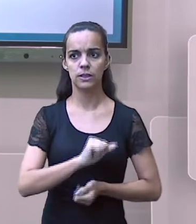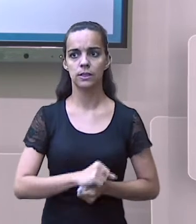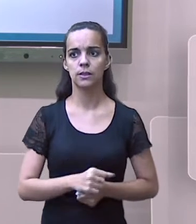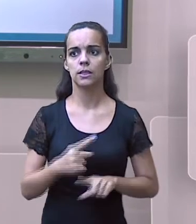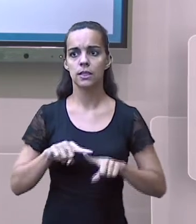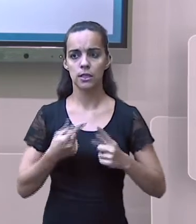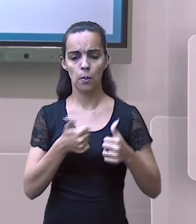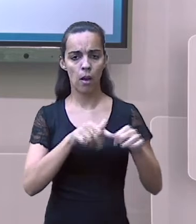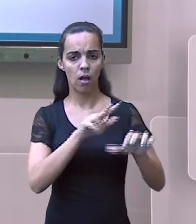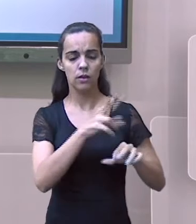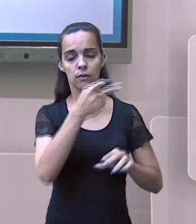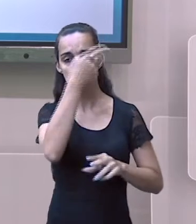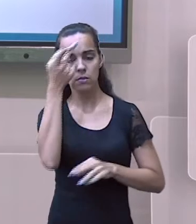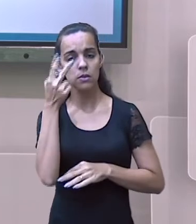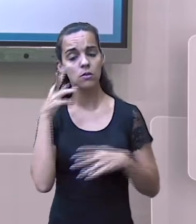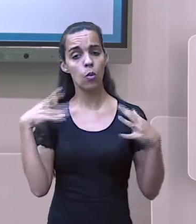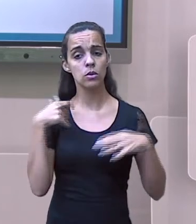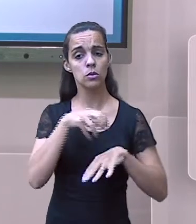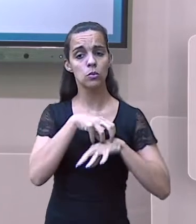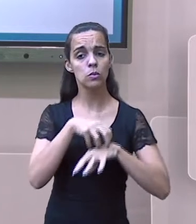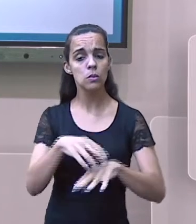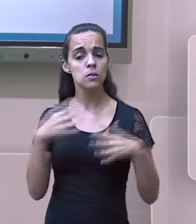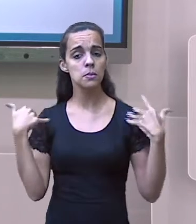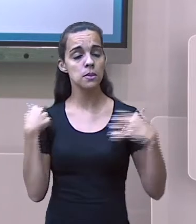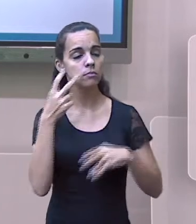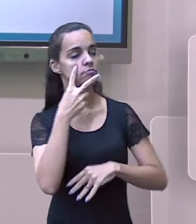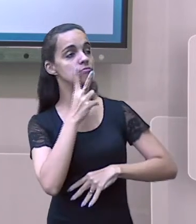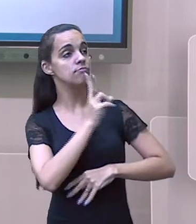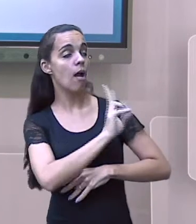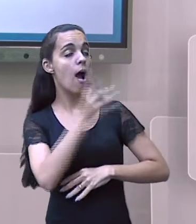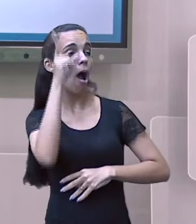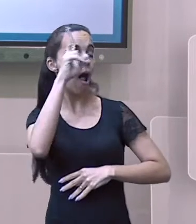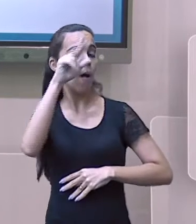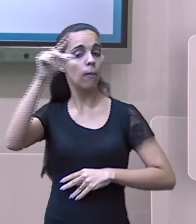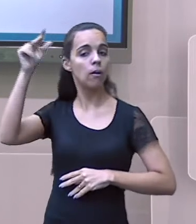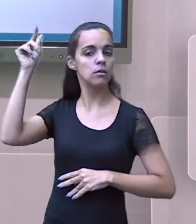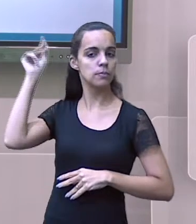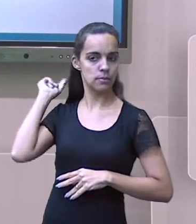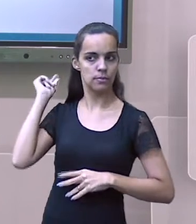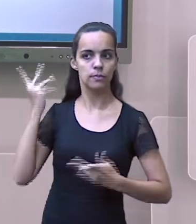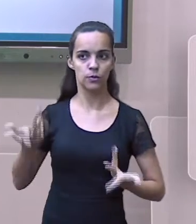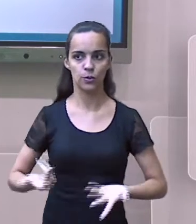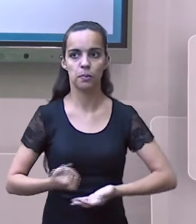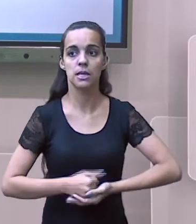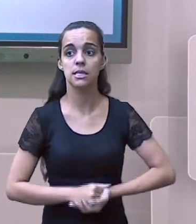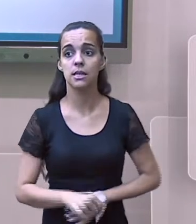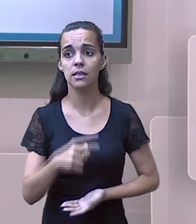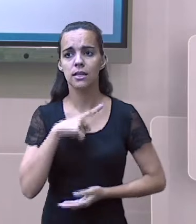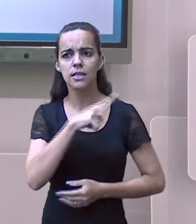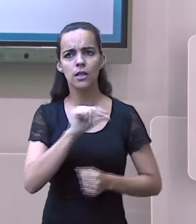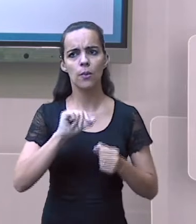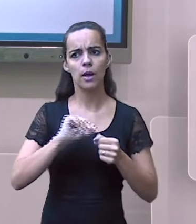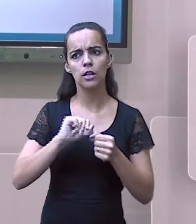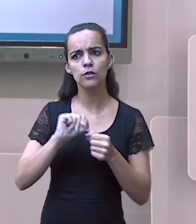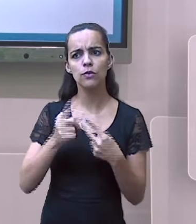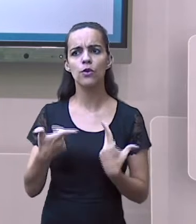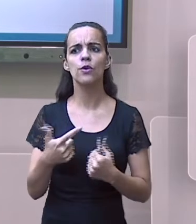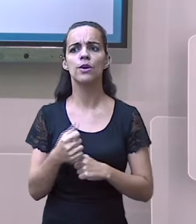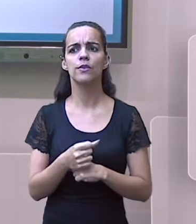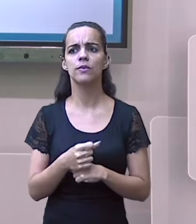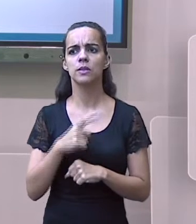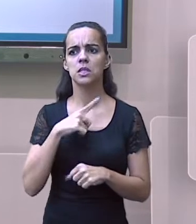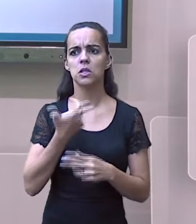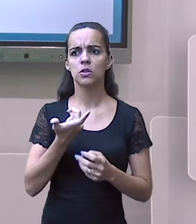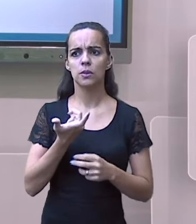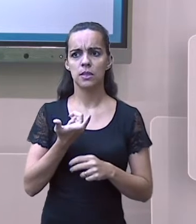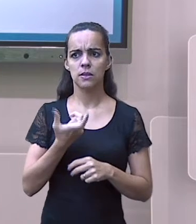elas ficam aí com esse aspecto sempre parecidas, ok? E aí, elas foram feitas, de muito concreto,